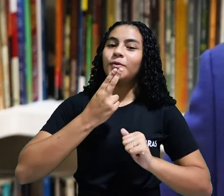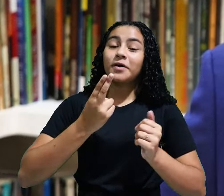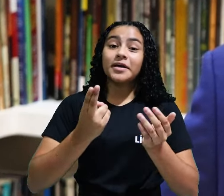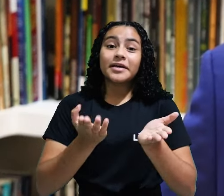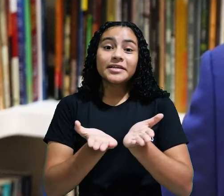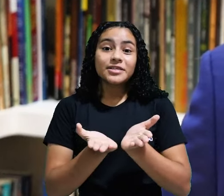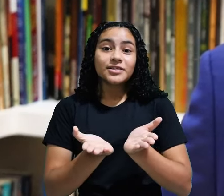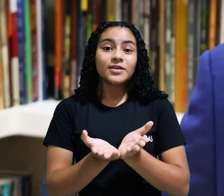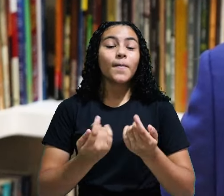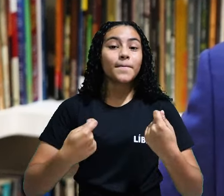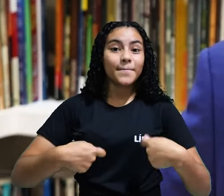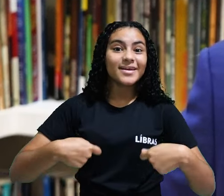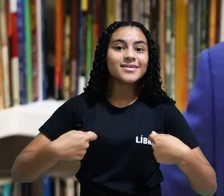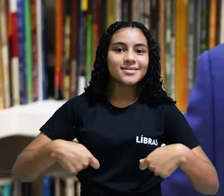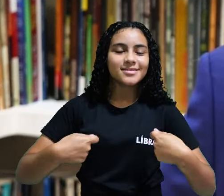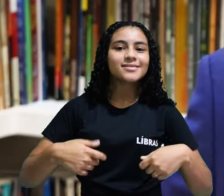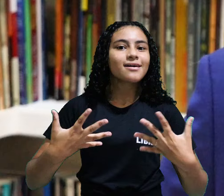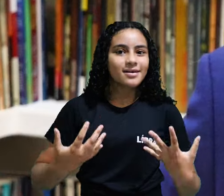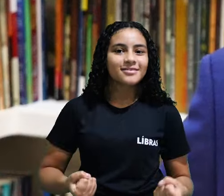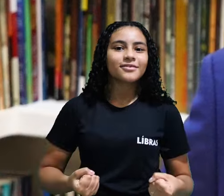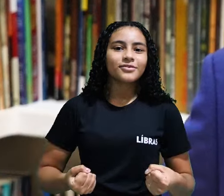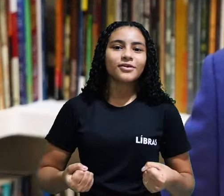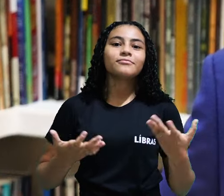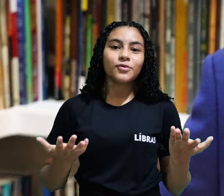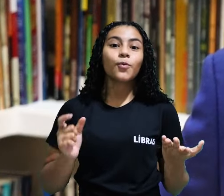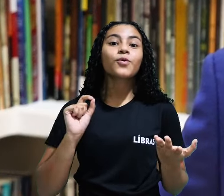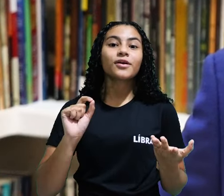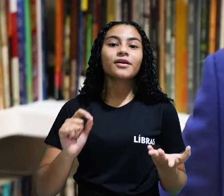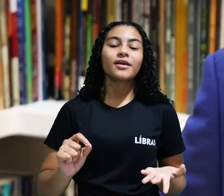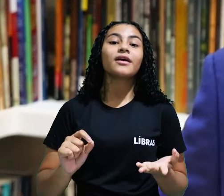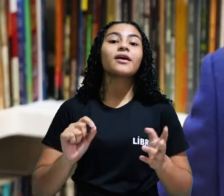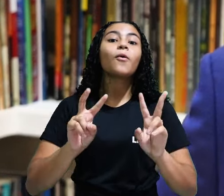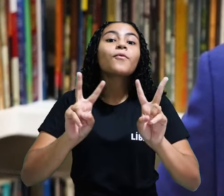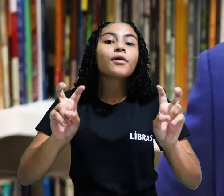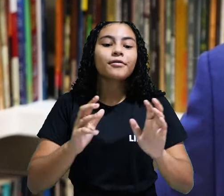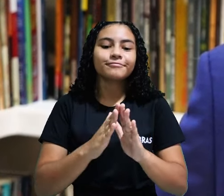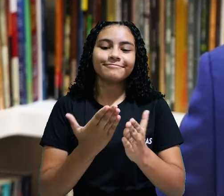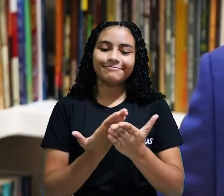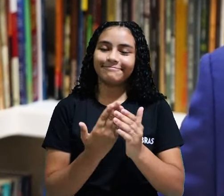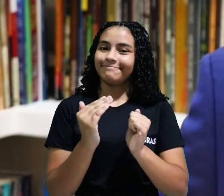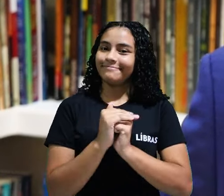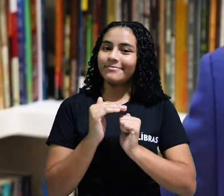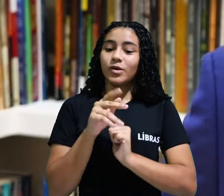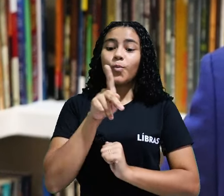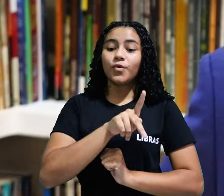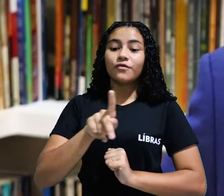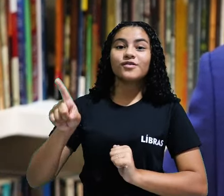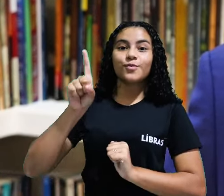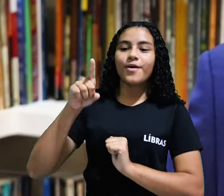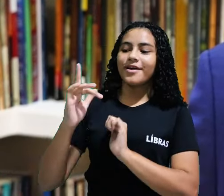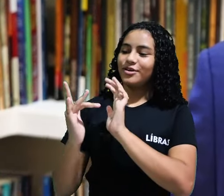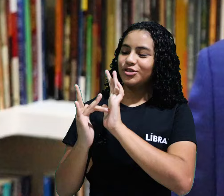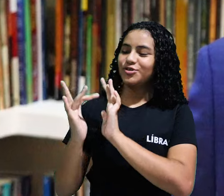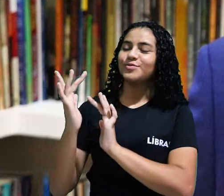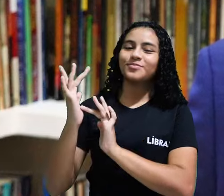se matricular nele. Estou me referindo à escola de oração, cujo professor é